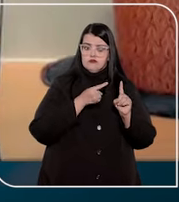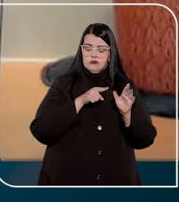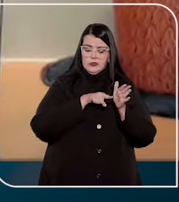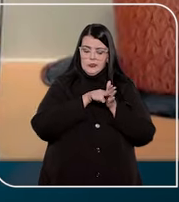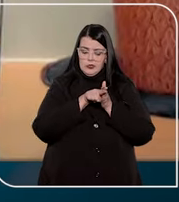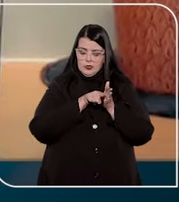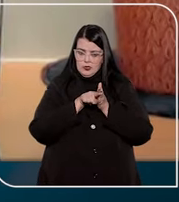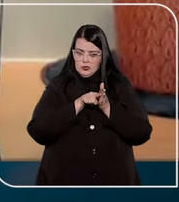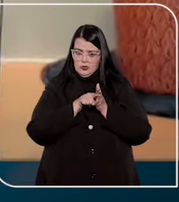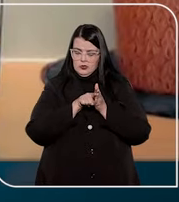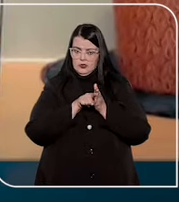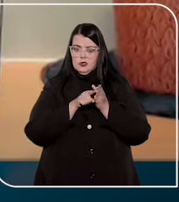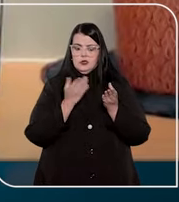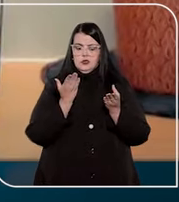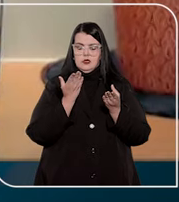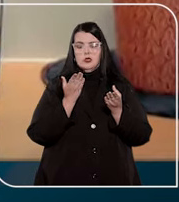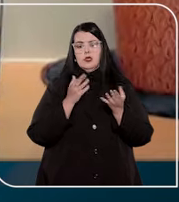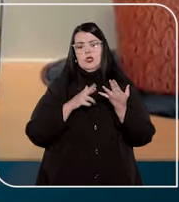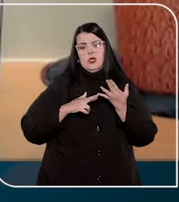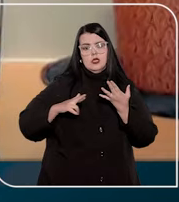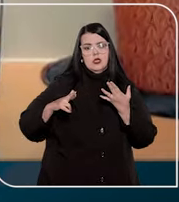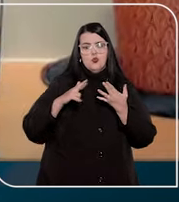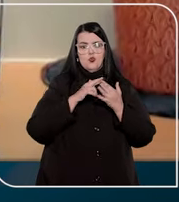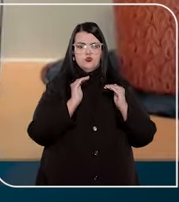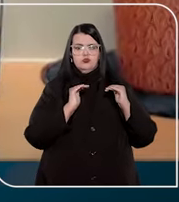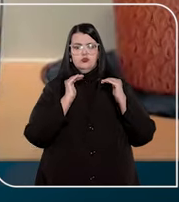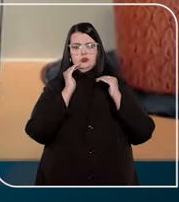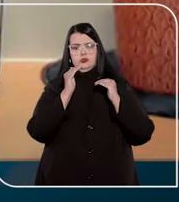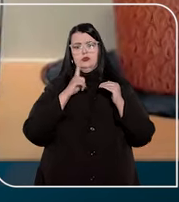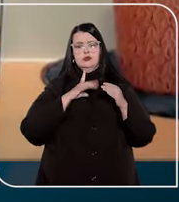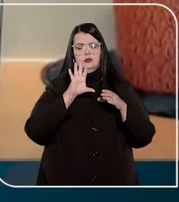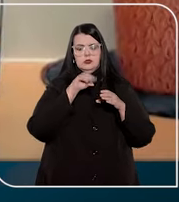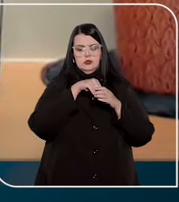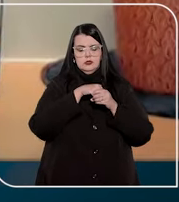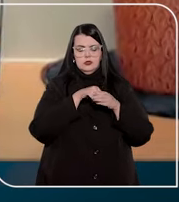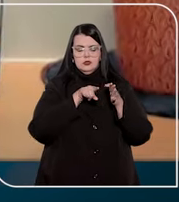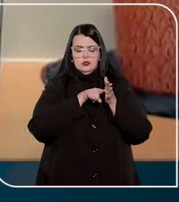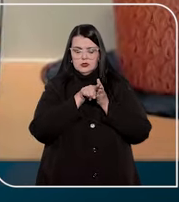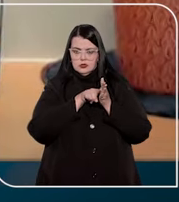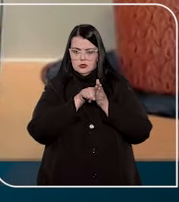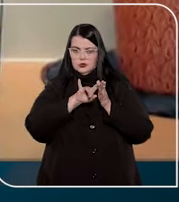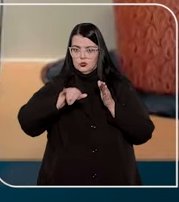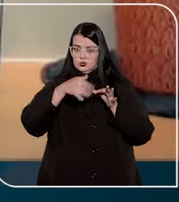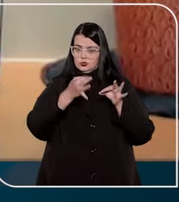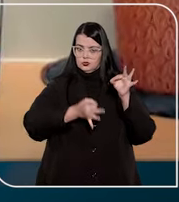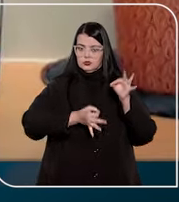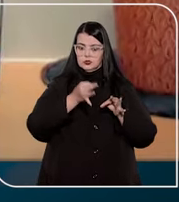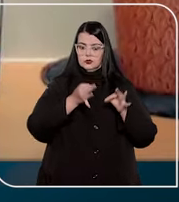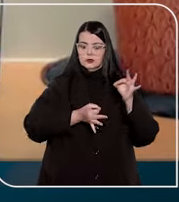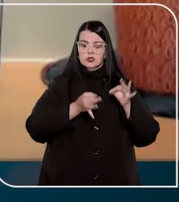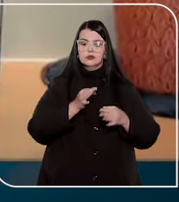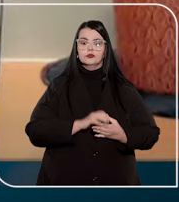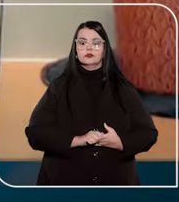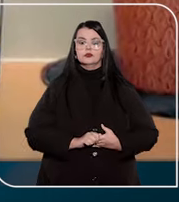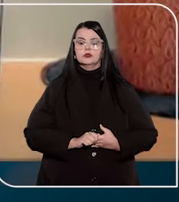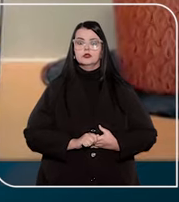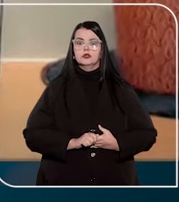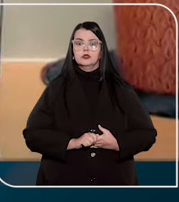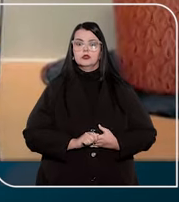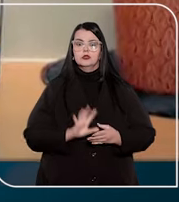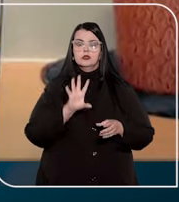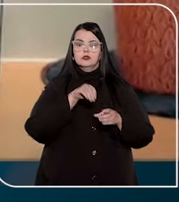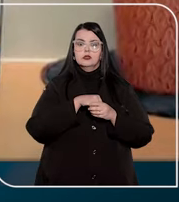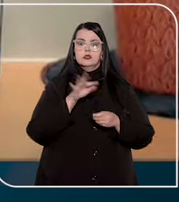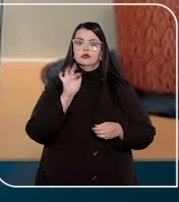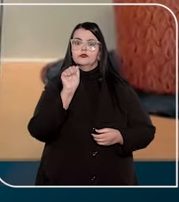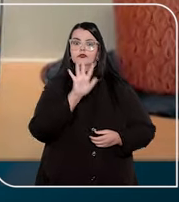Enquanto recurso extraordinário, ele tem como competente para sua análise e julgamento o Supremo Tribunal